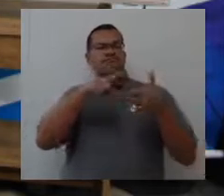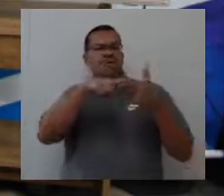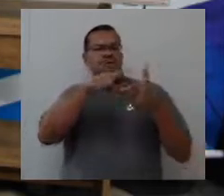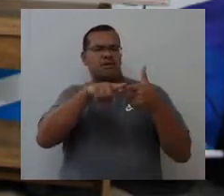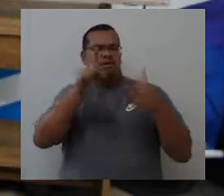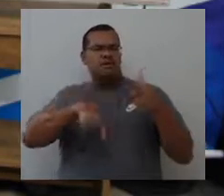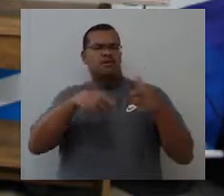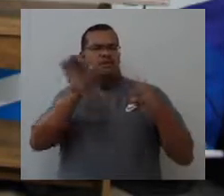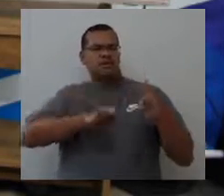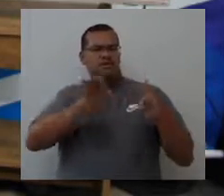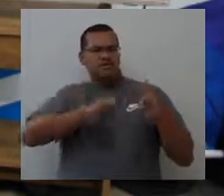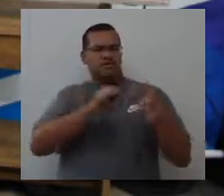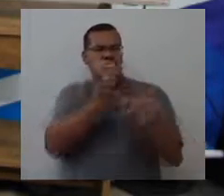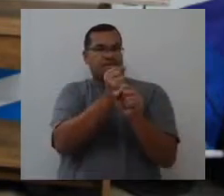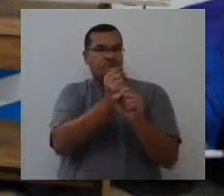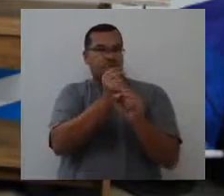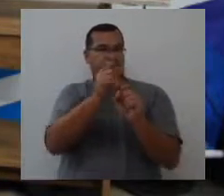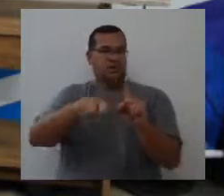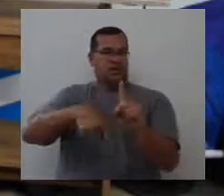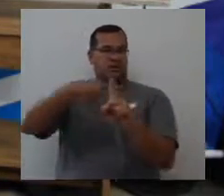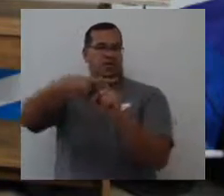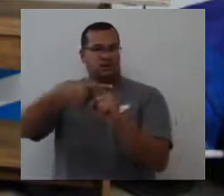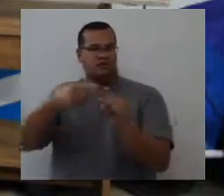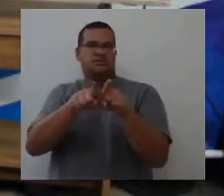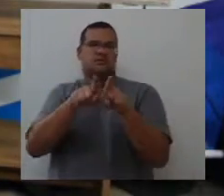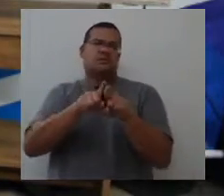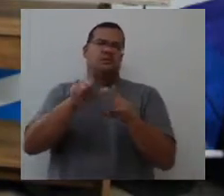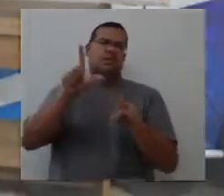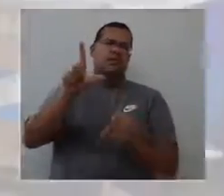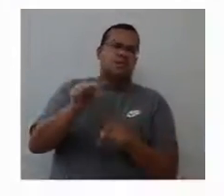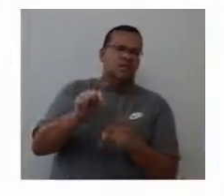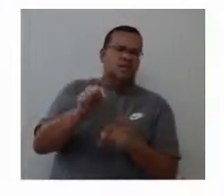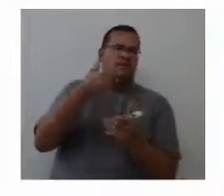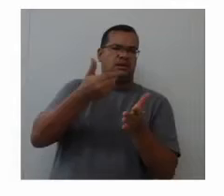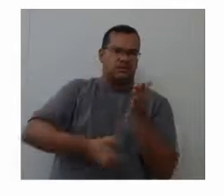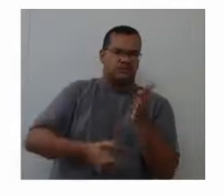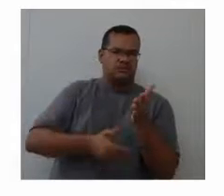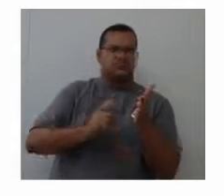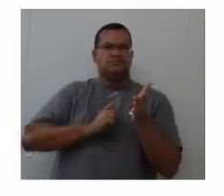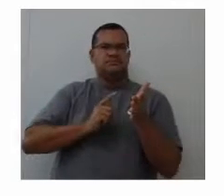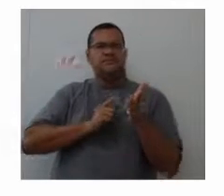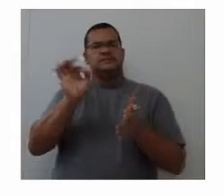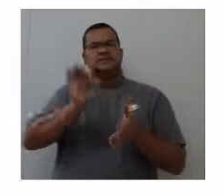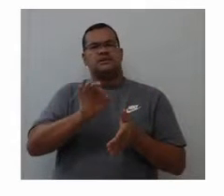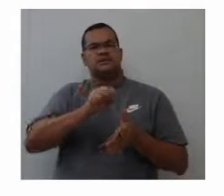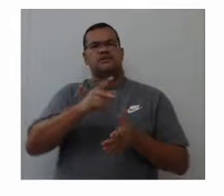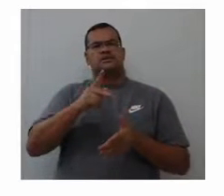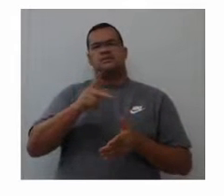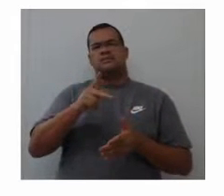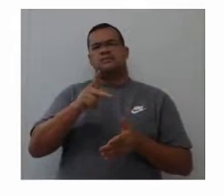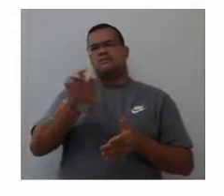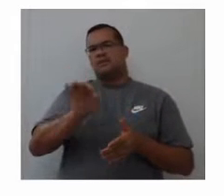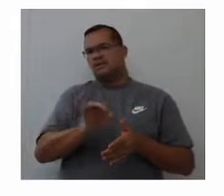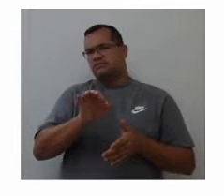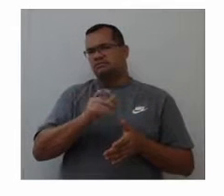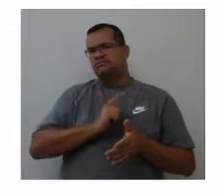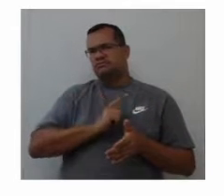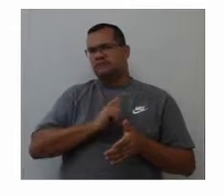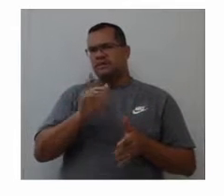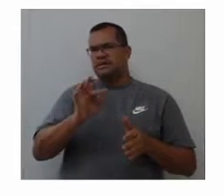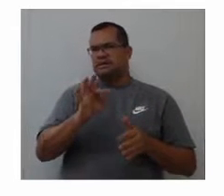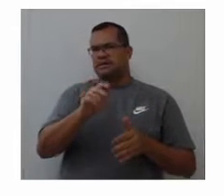incluindo o cálculo de acréscimo e decréscimo, determinação de taxa percentual e porcentagens